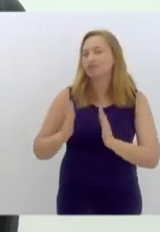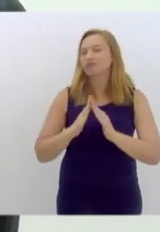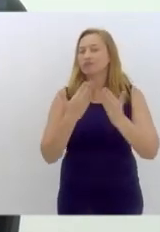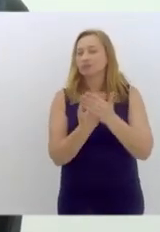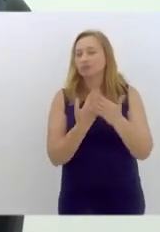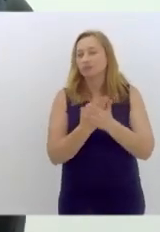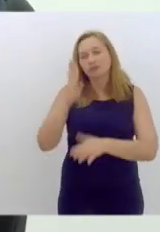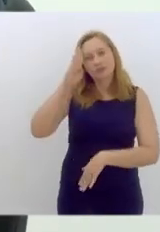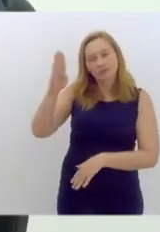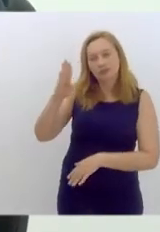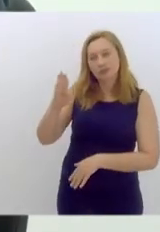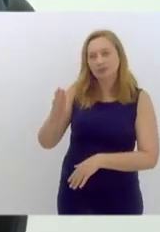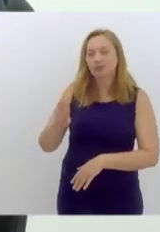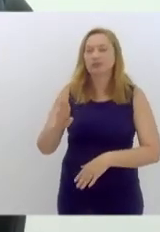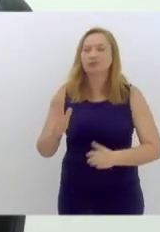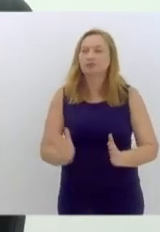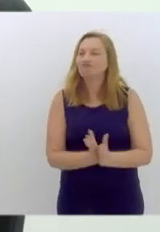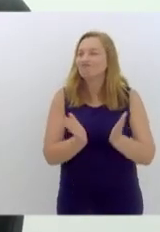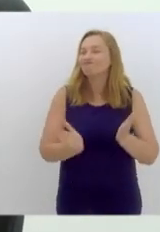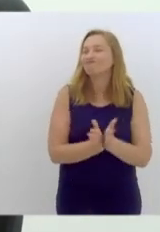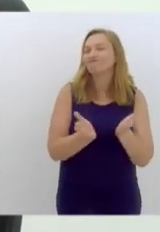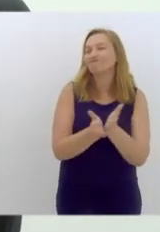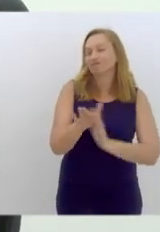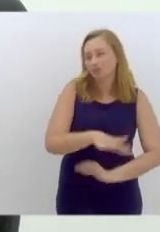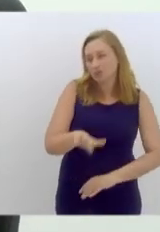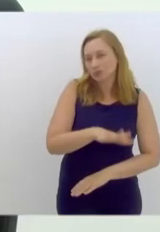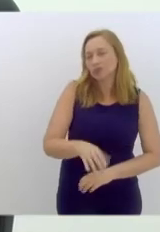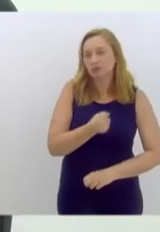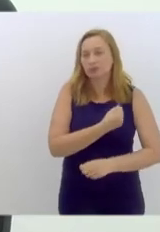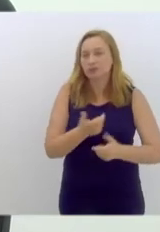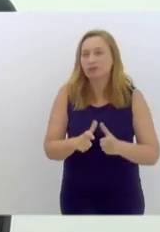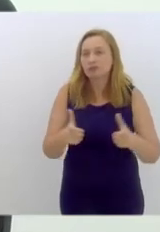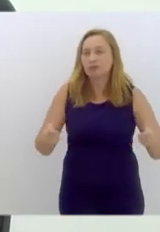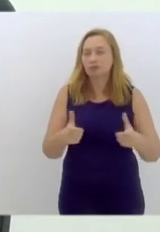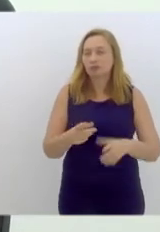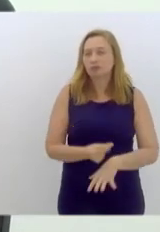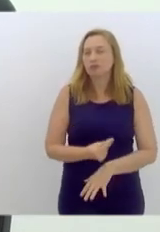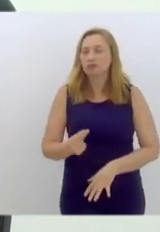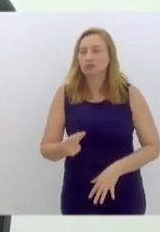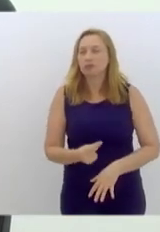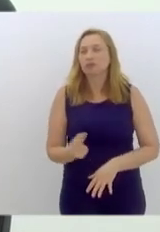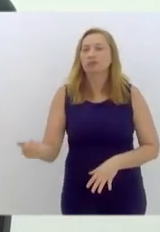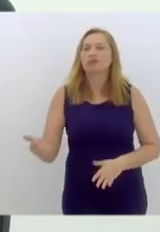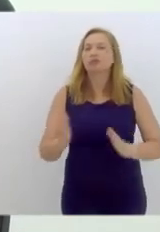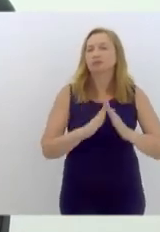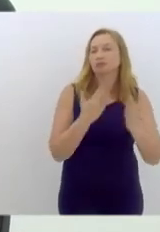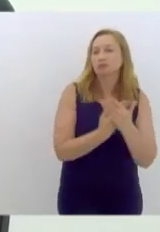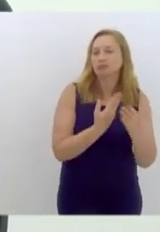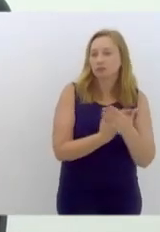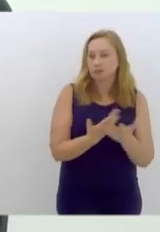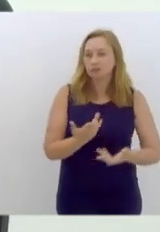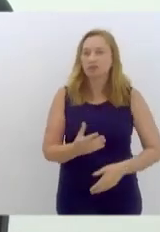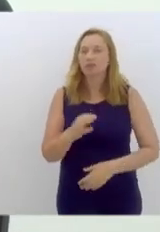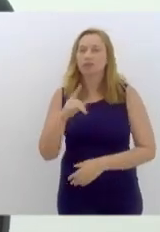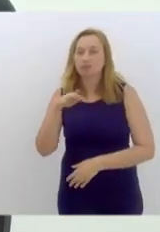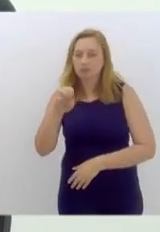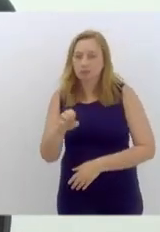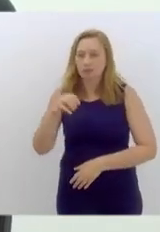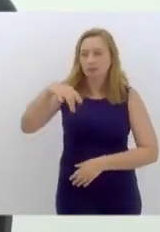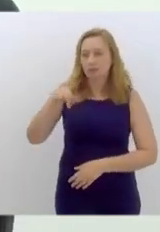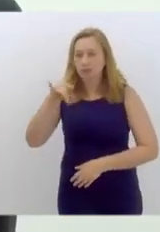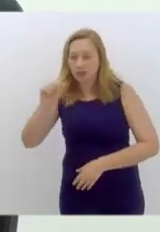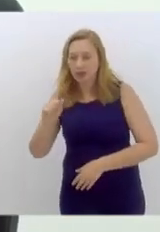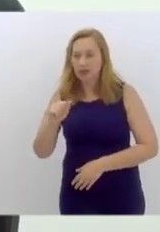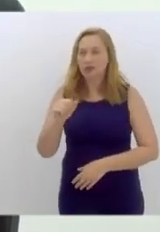das crianças em maior situação de vulnerabilidade, que é a grande maioria que está fora do banco da escola. Porque a família de classe média alta, ela pode